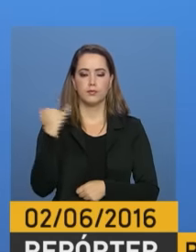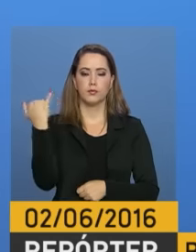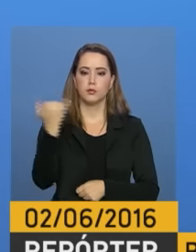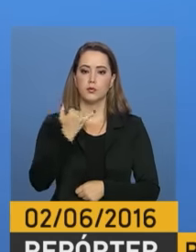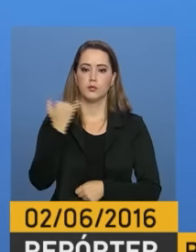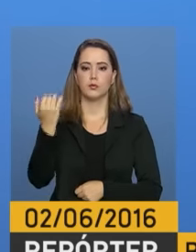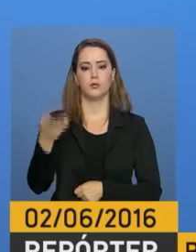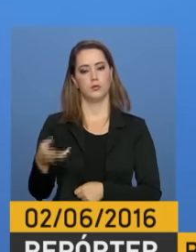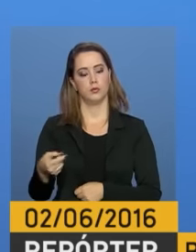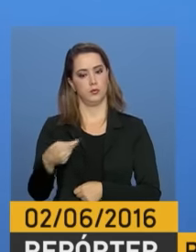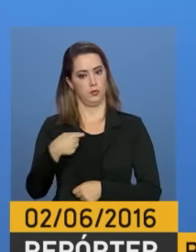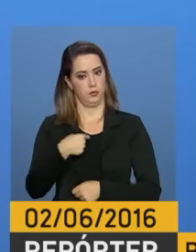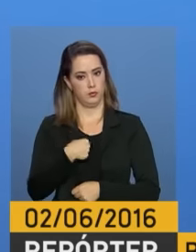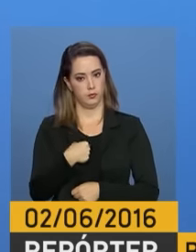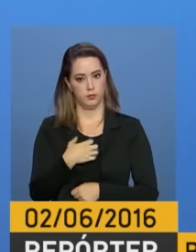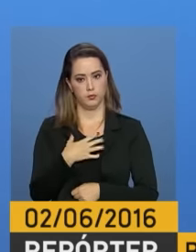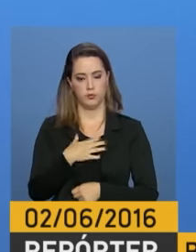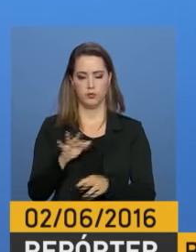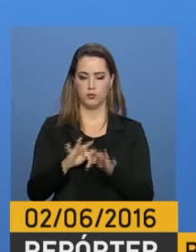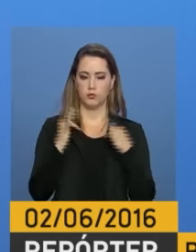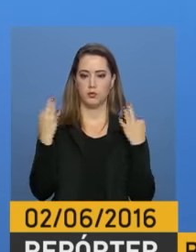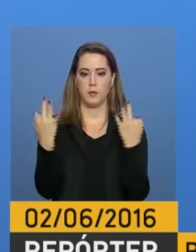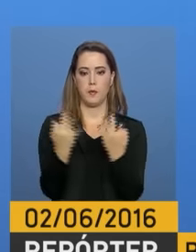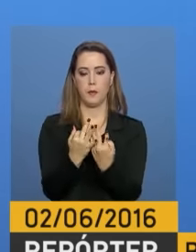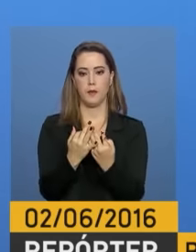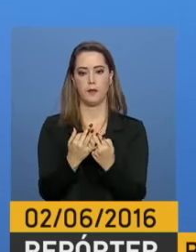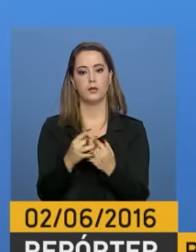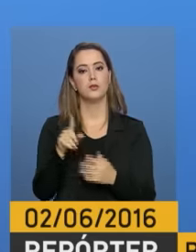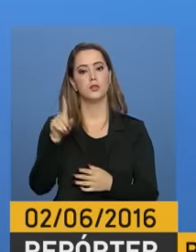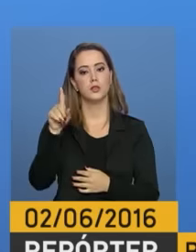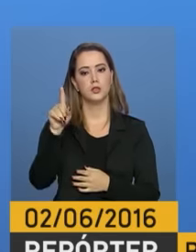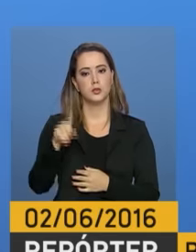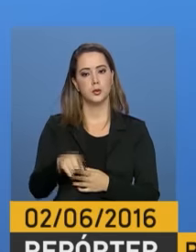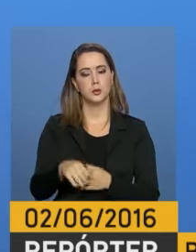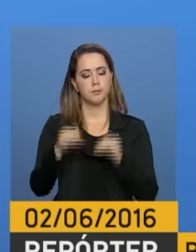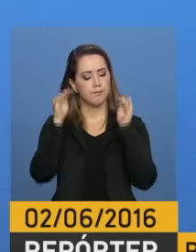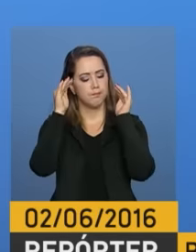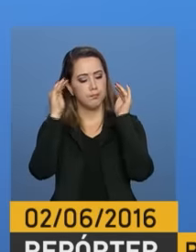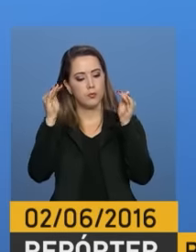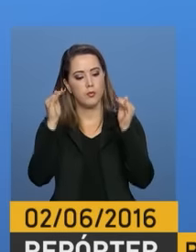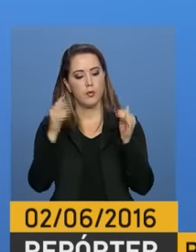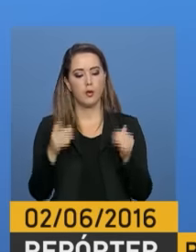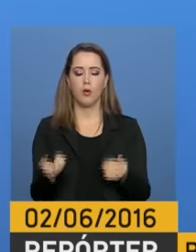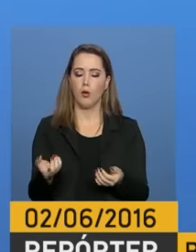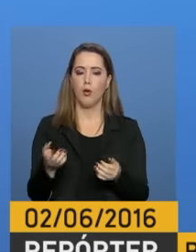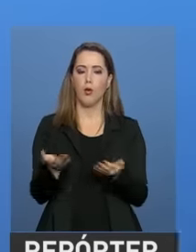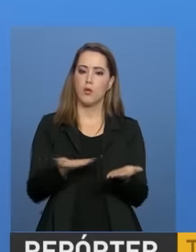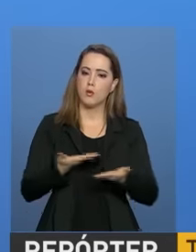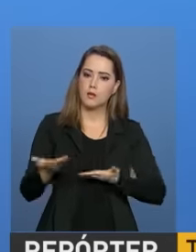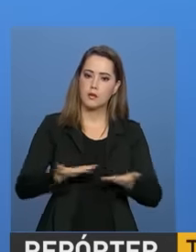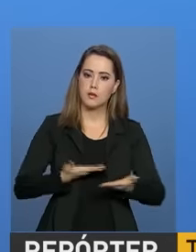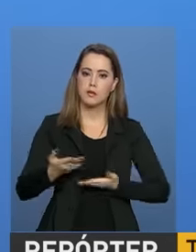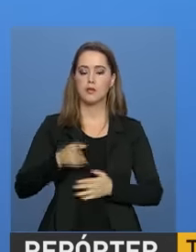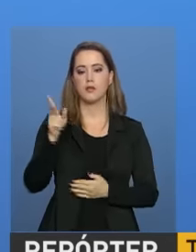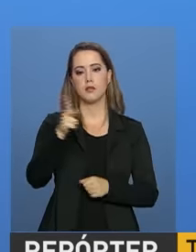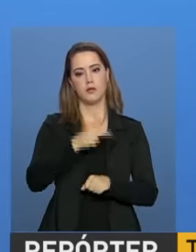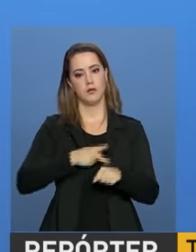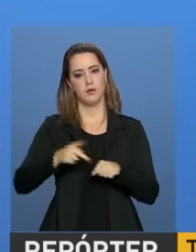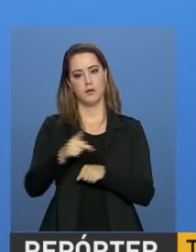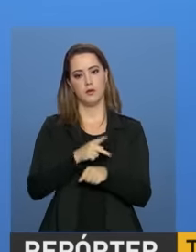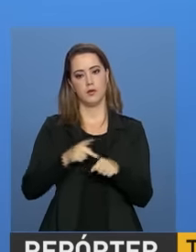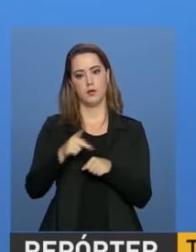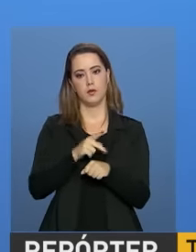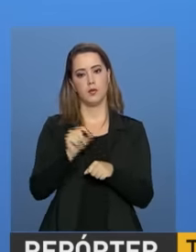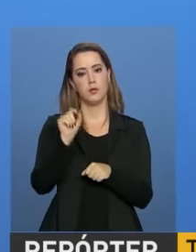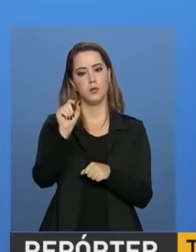para mim e para minha família. É uma honra voltar a servir a República em tarefa de relevância que Vossa